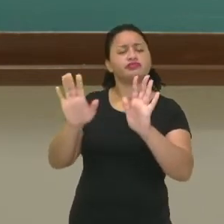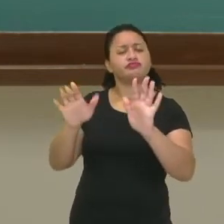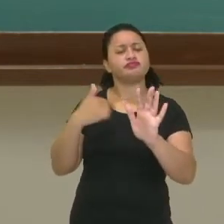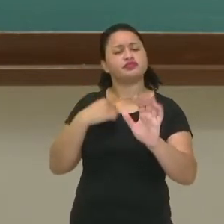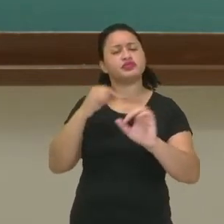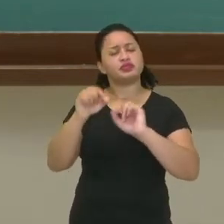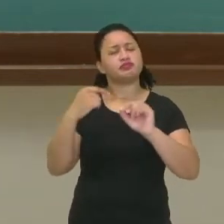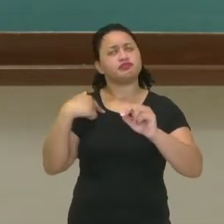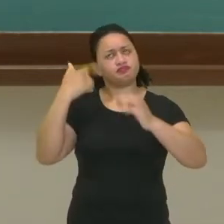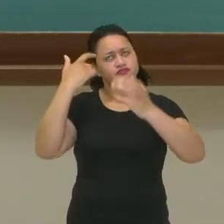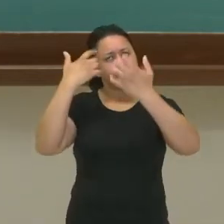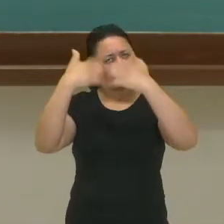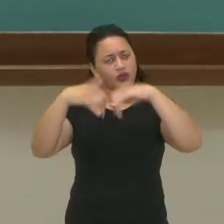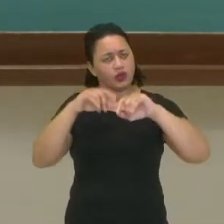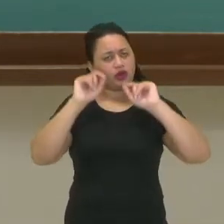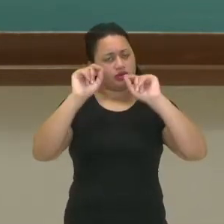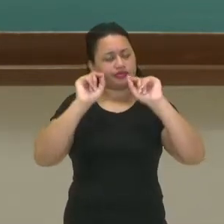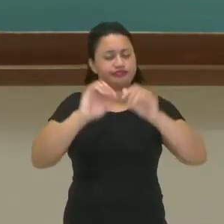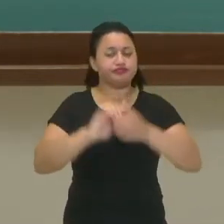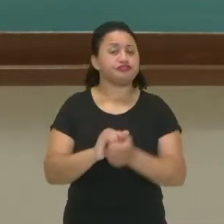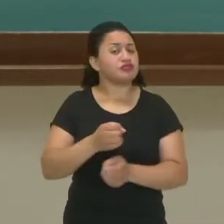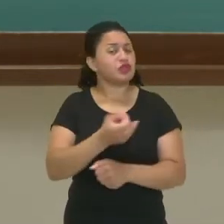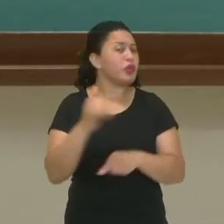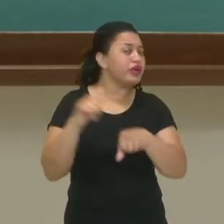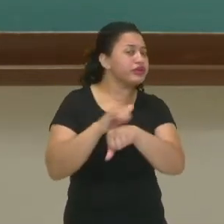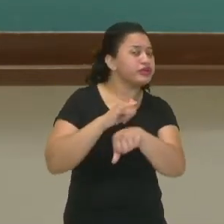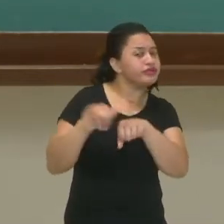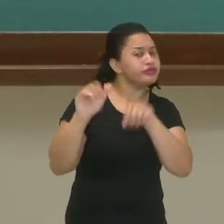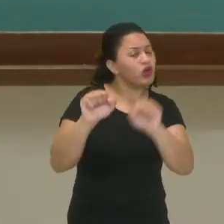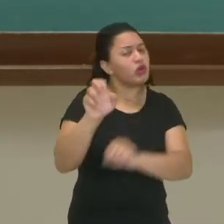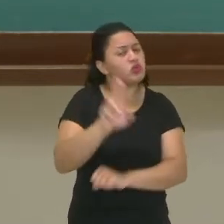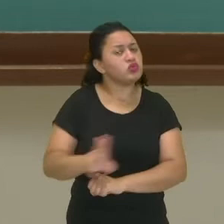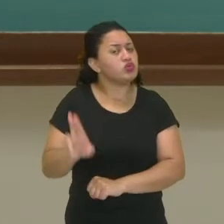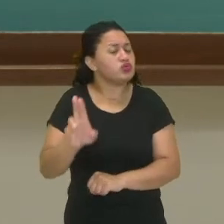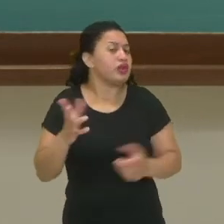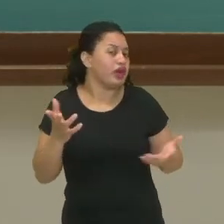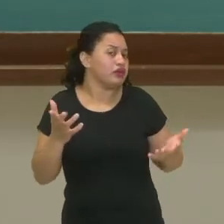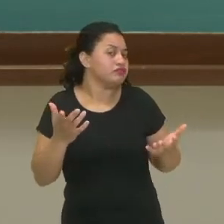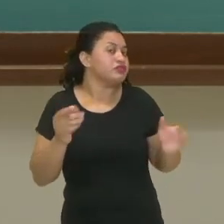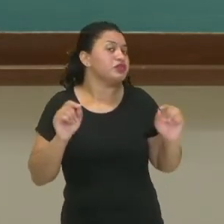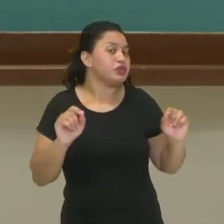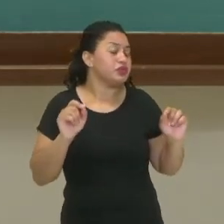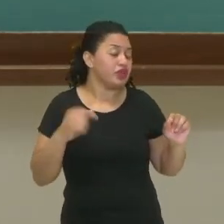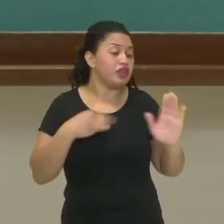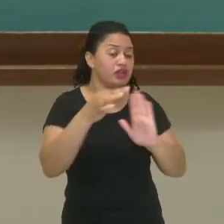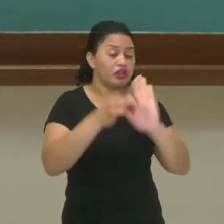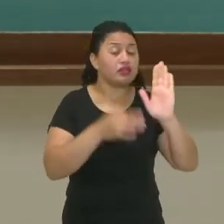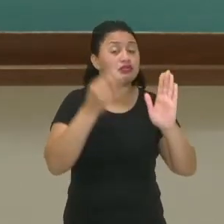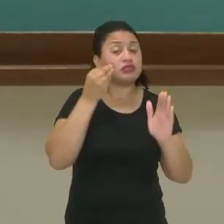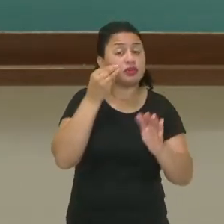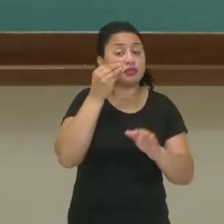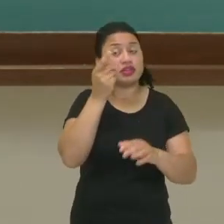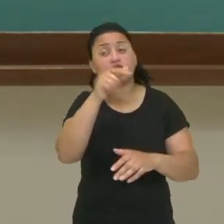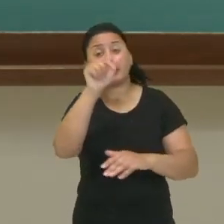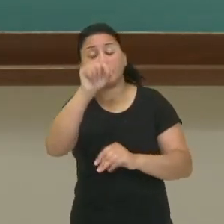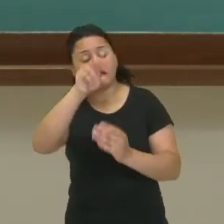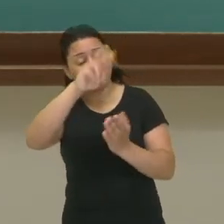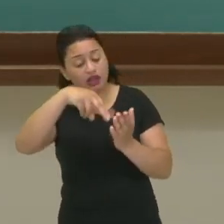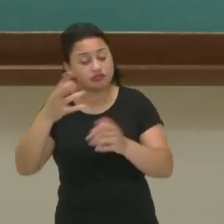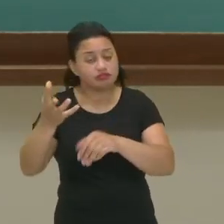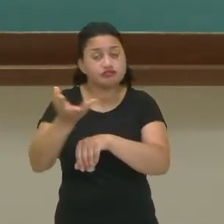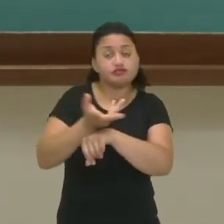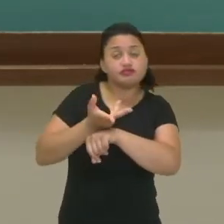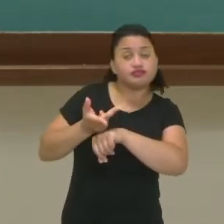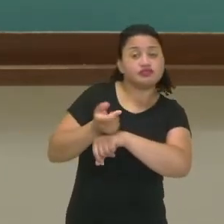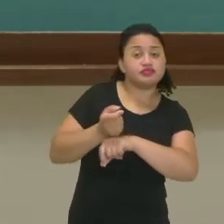uma reflexão. Que tipo de estratégia será que eu posso utilizar em um texto, né? Para tentar convencer o outro.